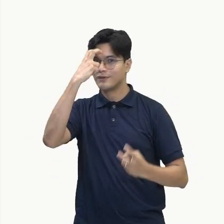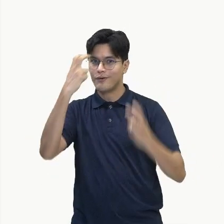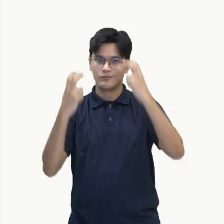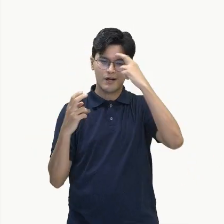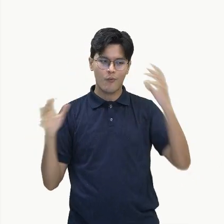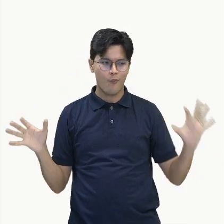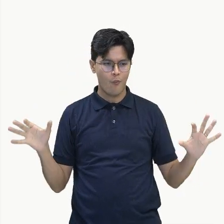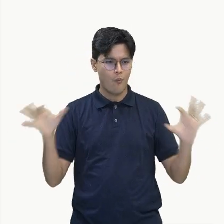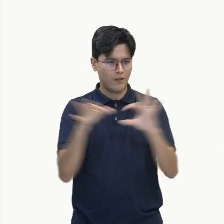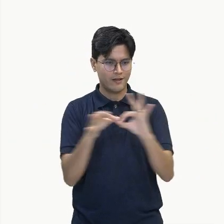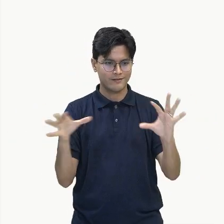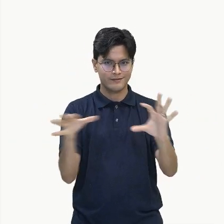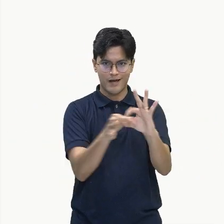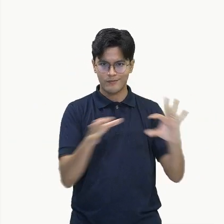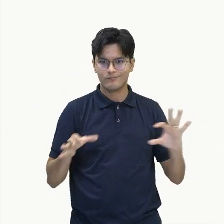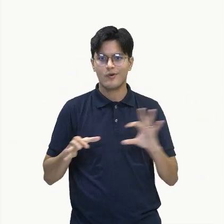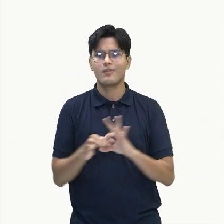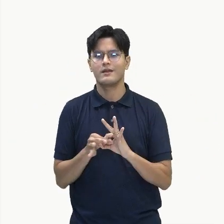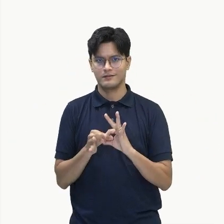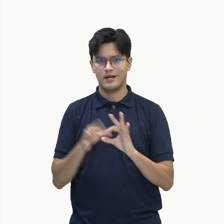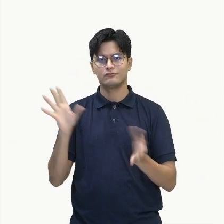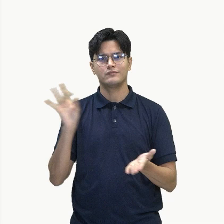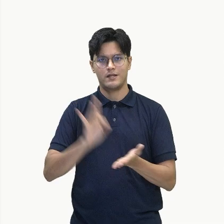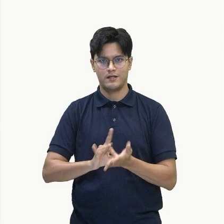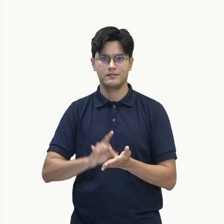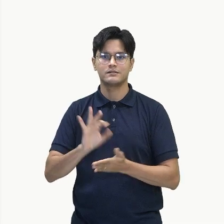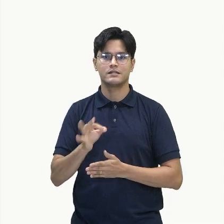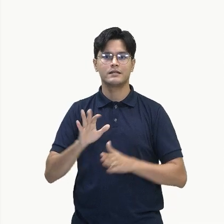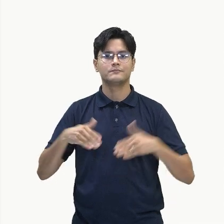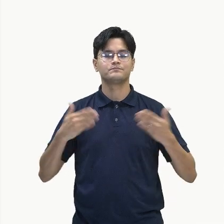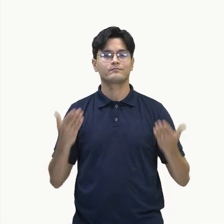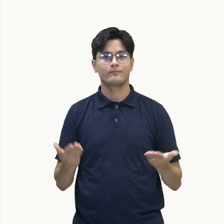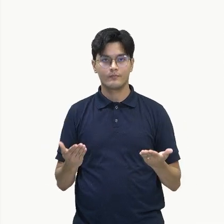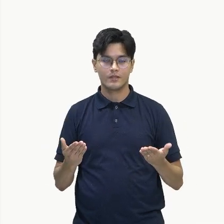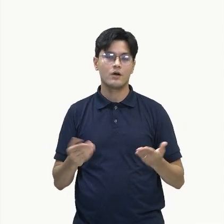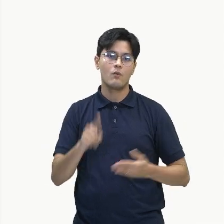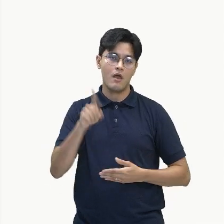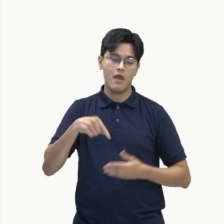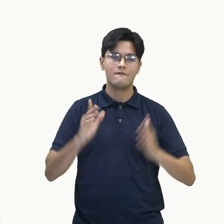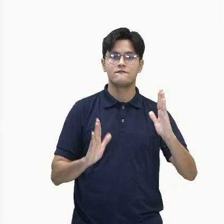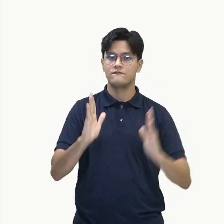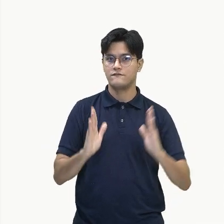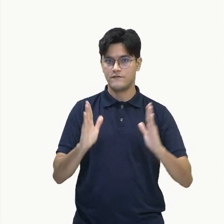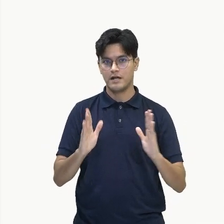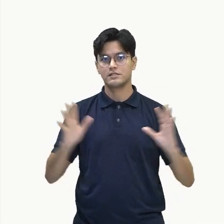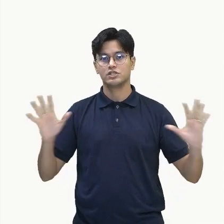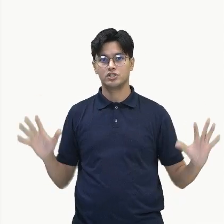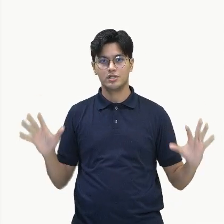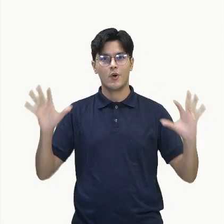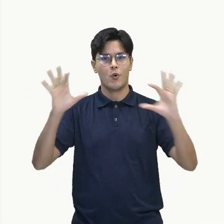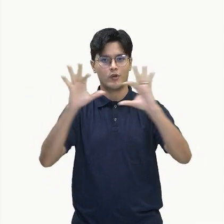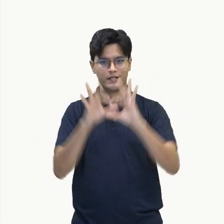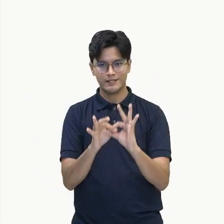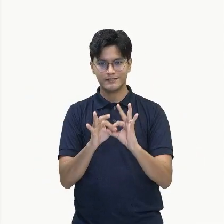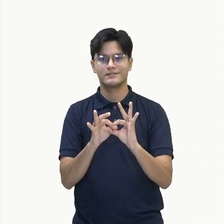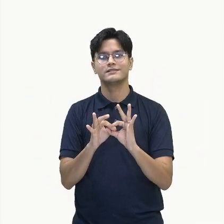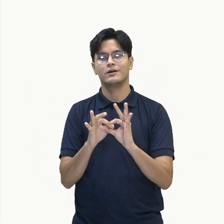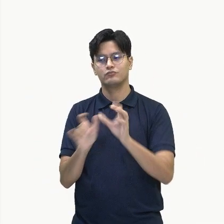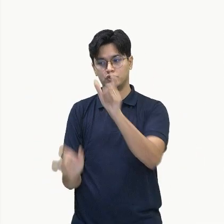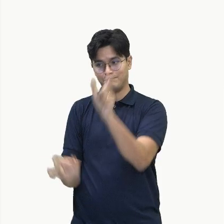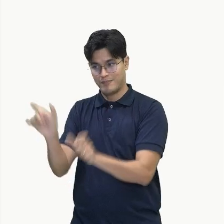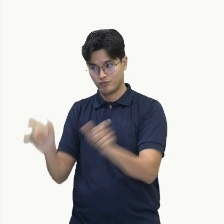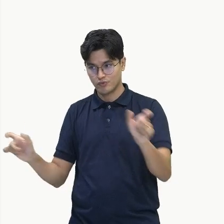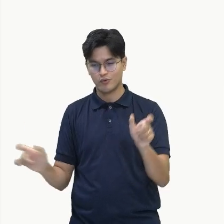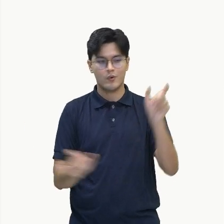a globalização ela é essa fase de maior conexão entre lugares e pessoas, conforme eu já falei para